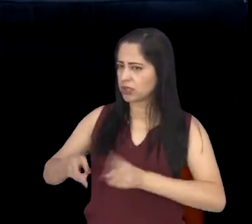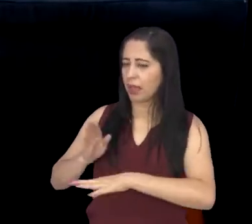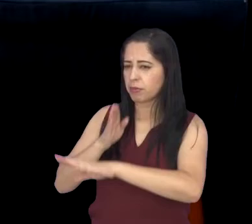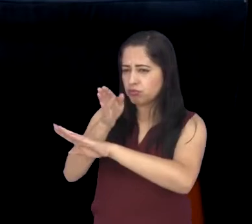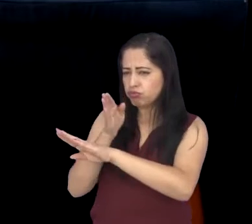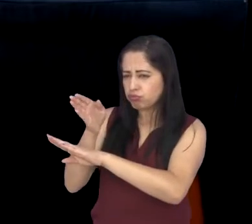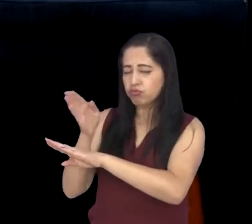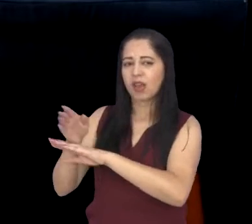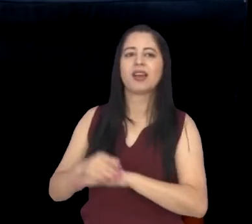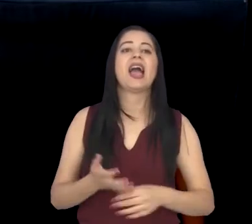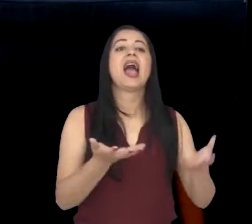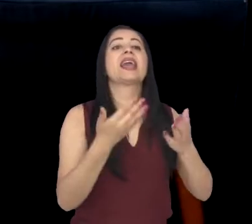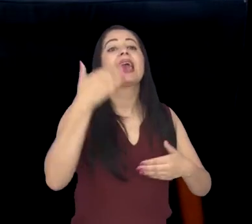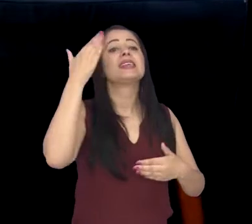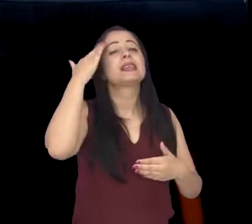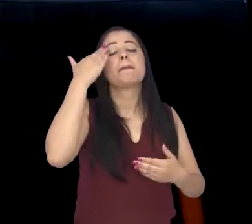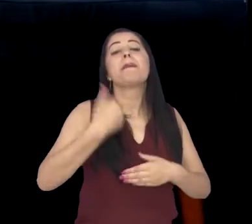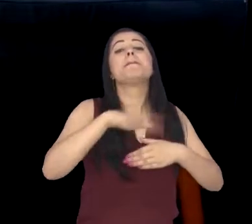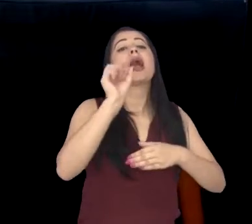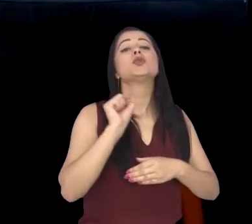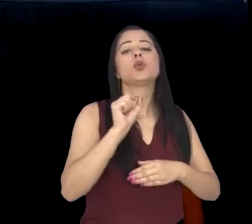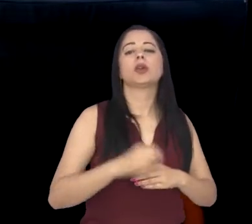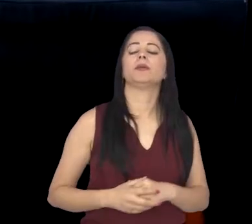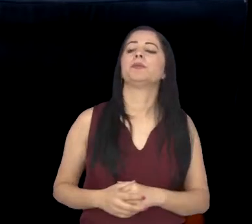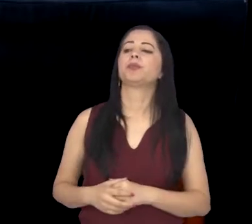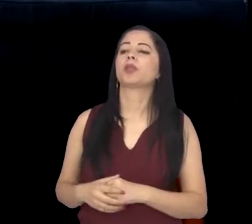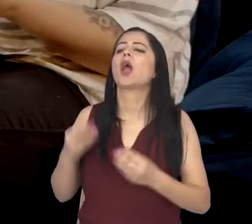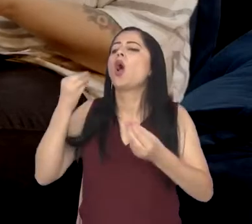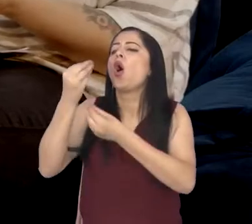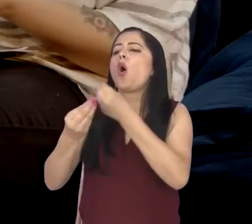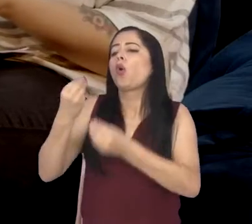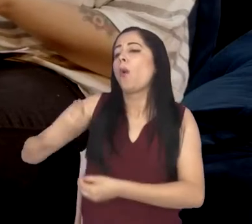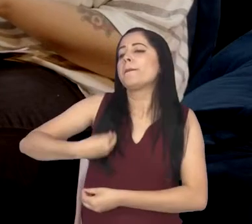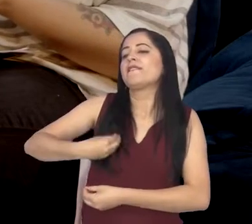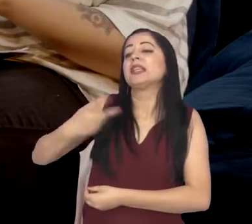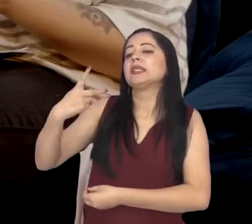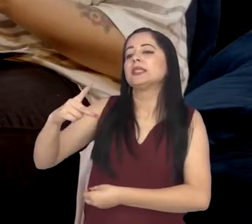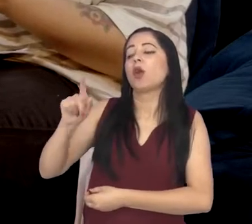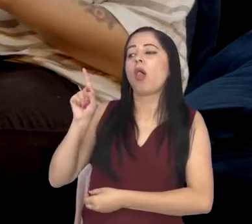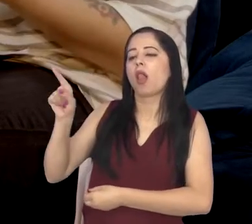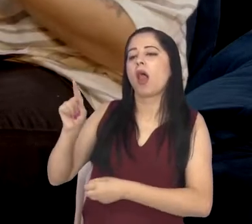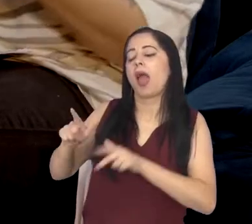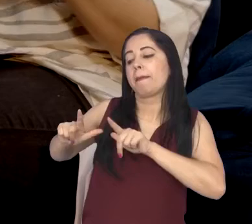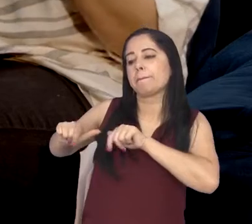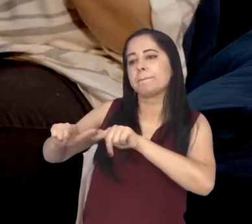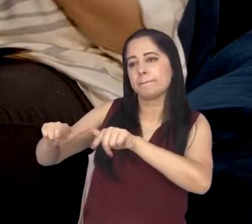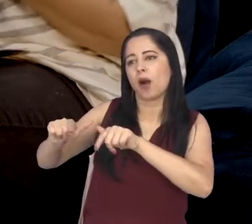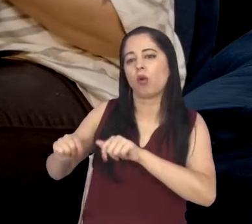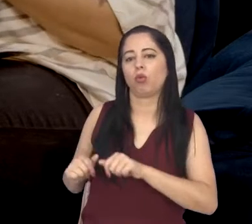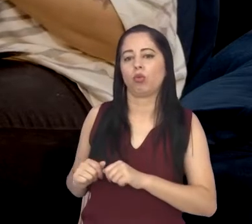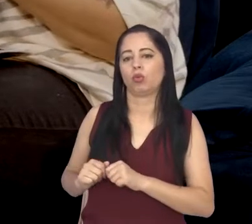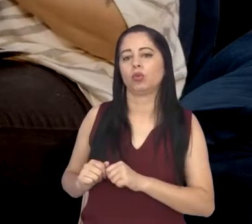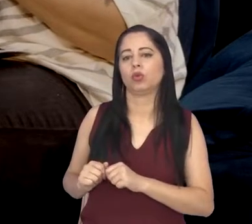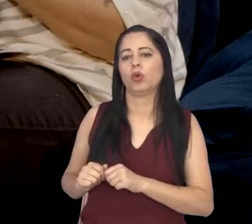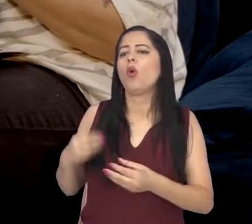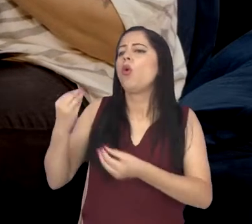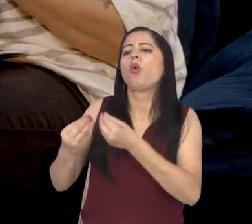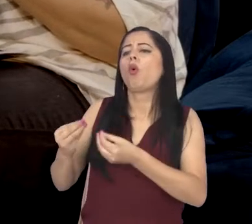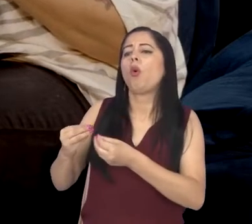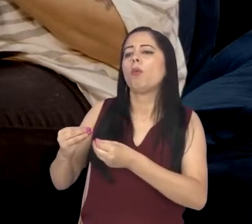O que mais você quer saber? Eu quero saber da sua infância em Bauru, que você nasceu em Bauru, né, Gilson? Bauru. Como é que foi a infância